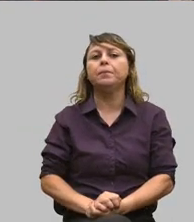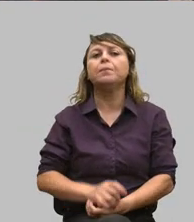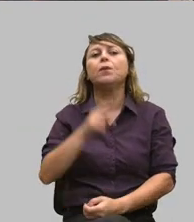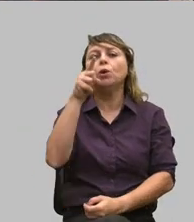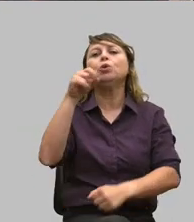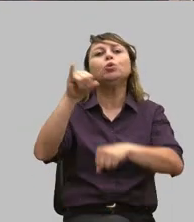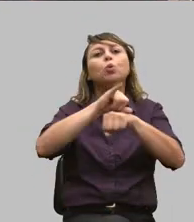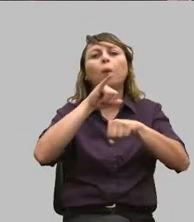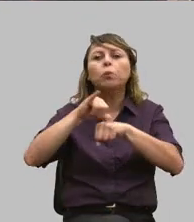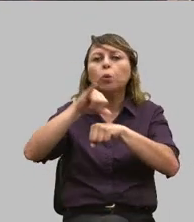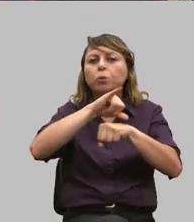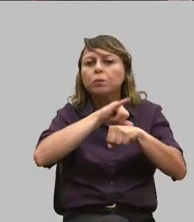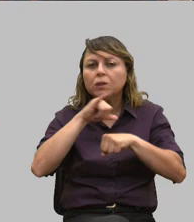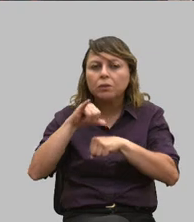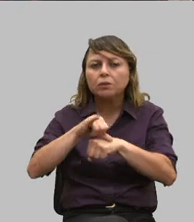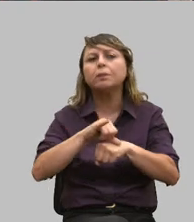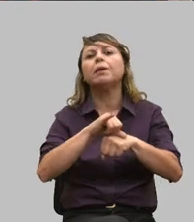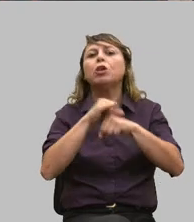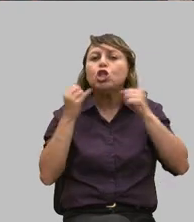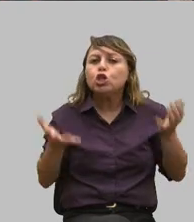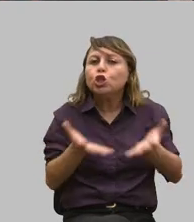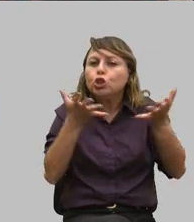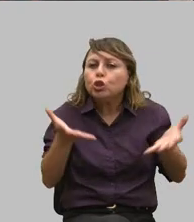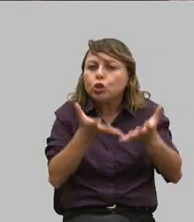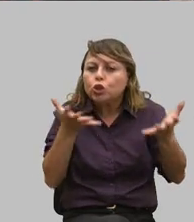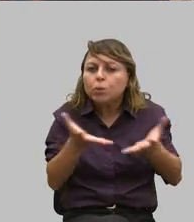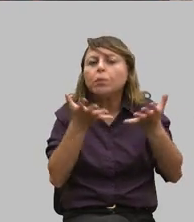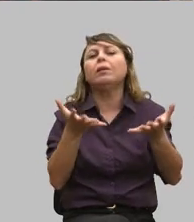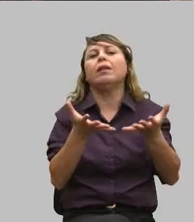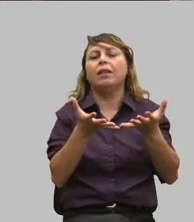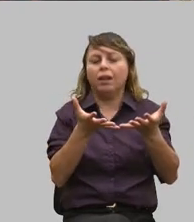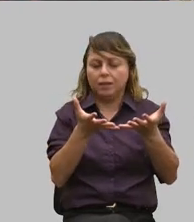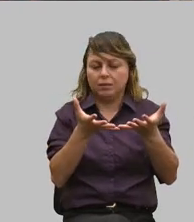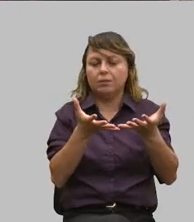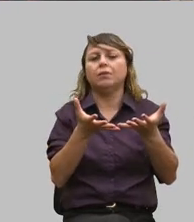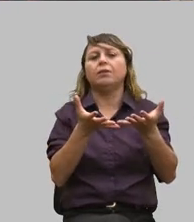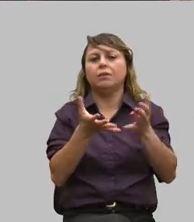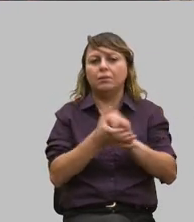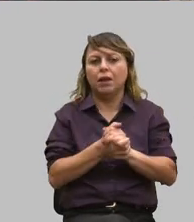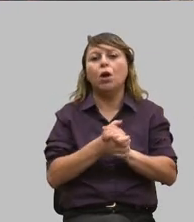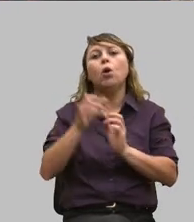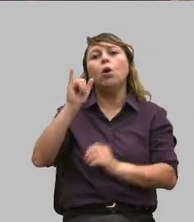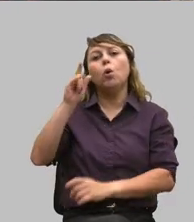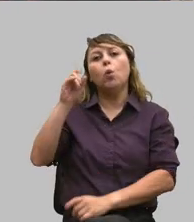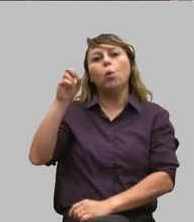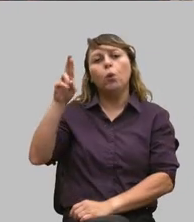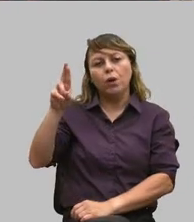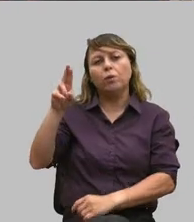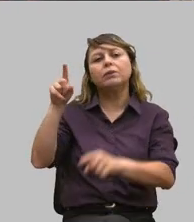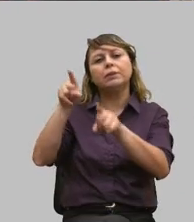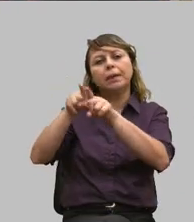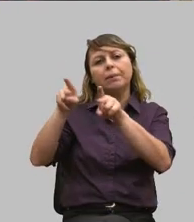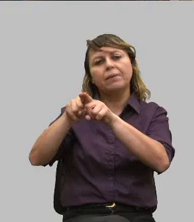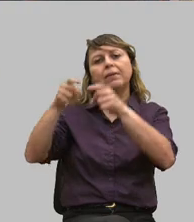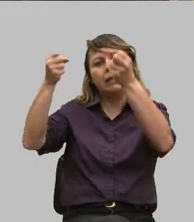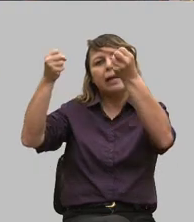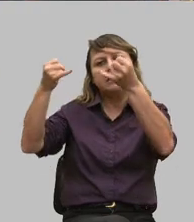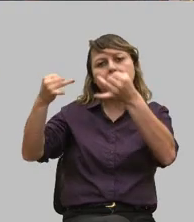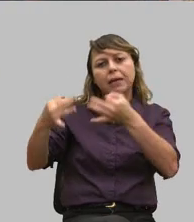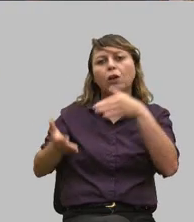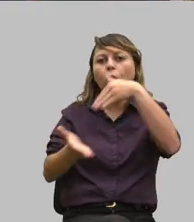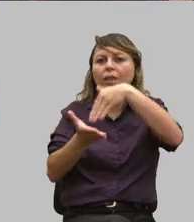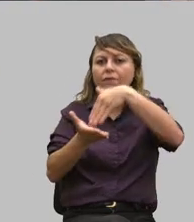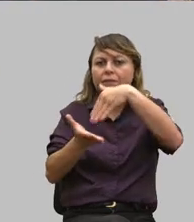Município obviamente sem estimular farão então nas escolas estaduais O Igor vai poder falar isso eh no ao final